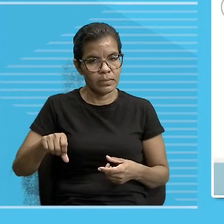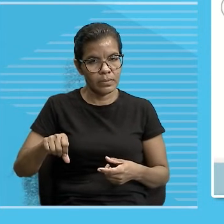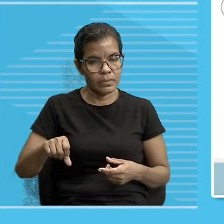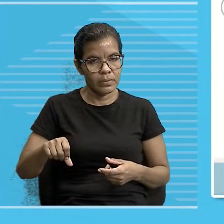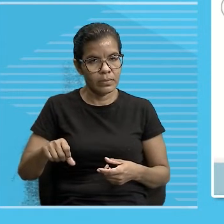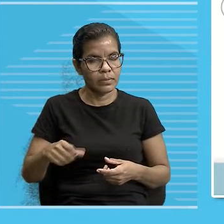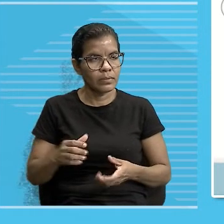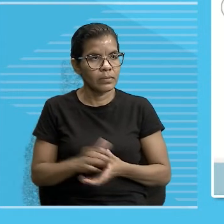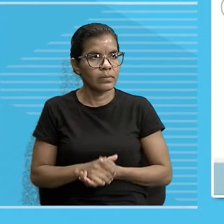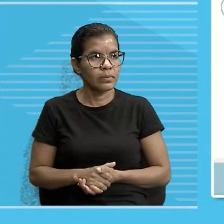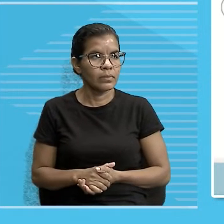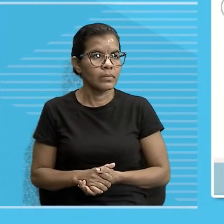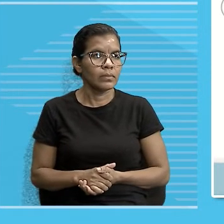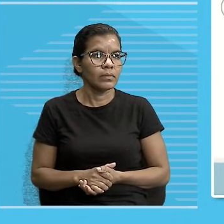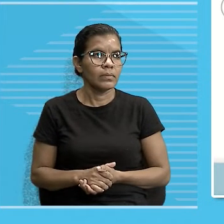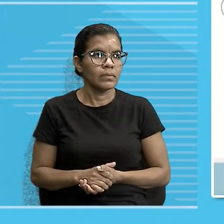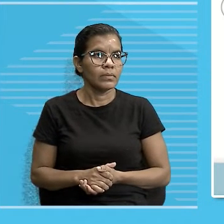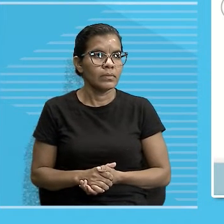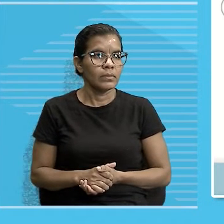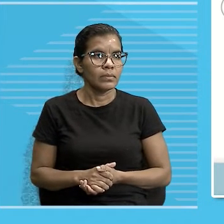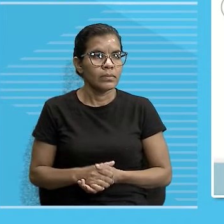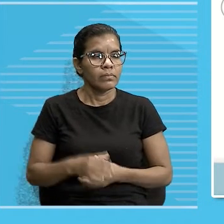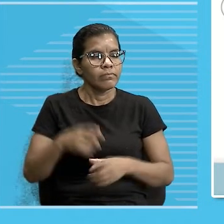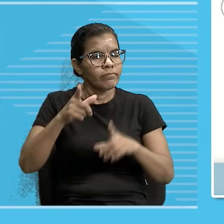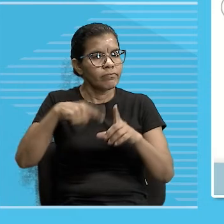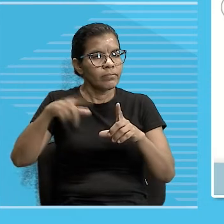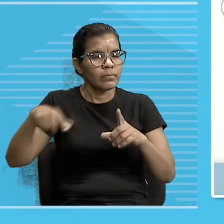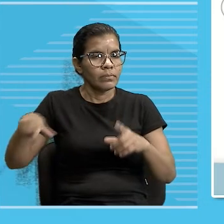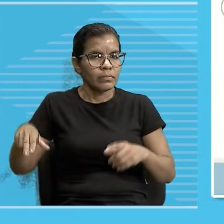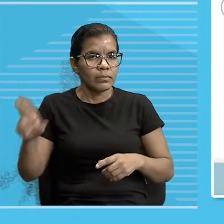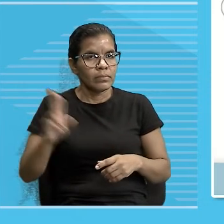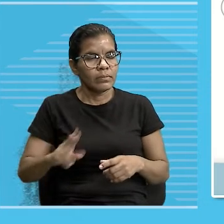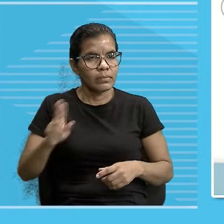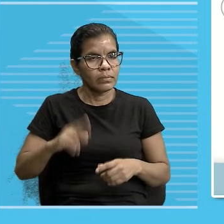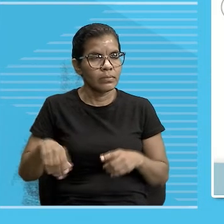9. Falou em variação, você utiliza essa expressão aqui.